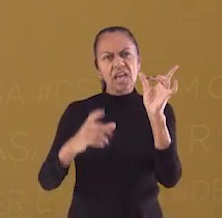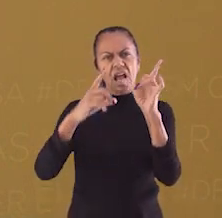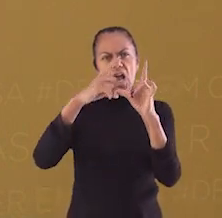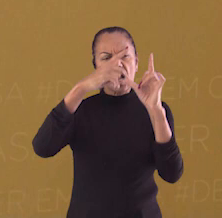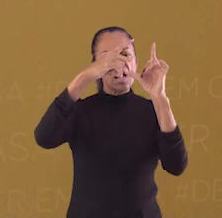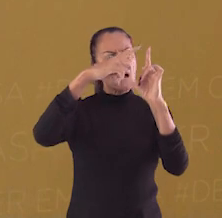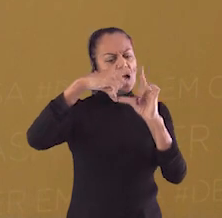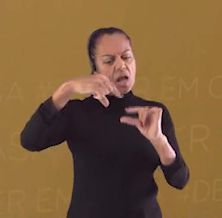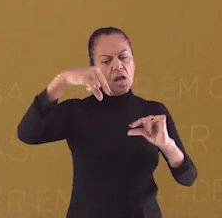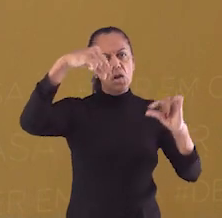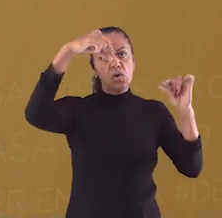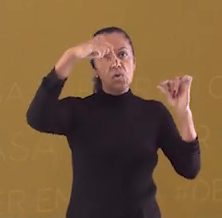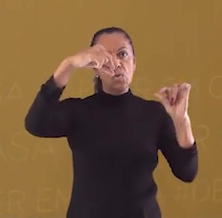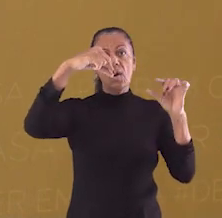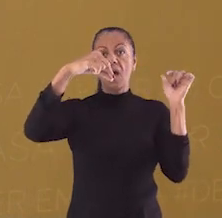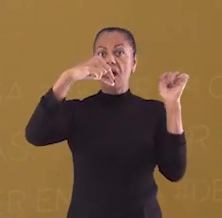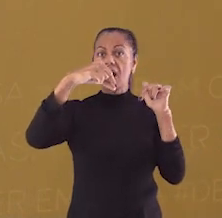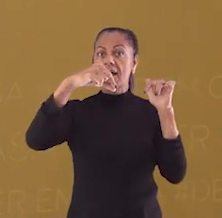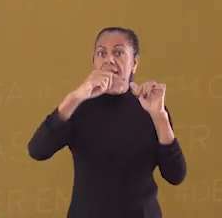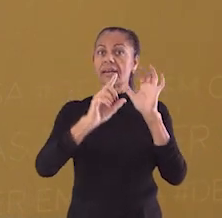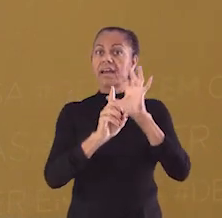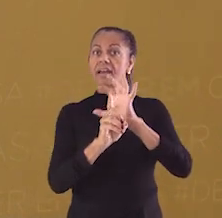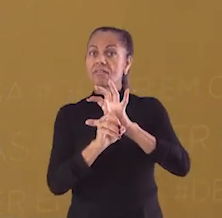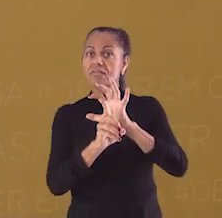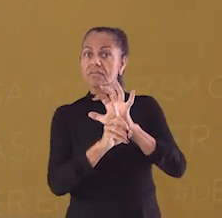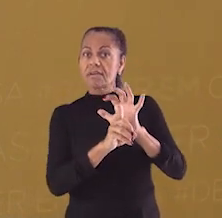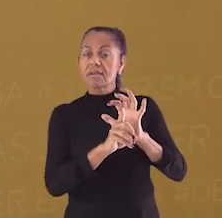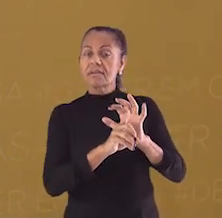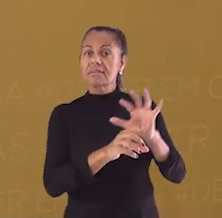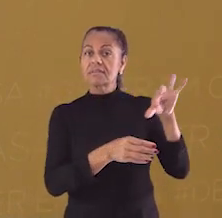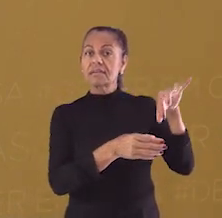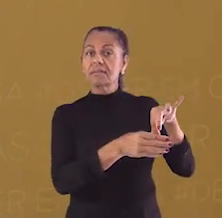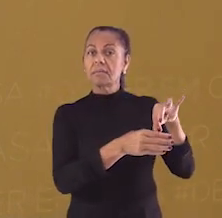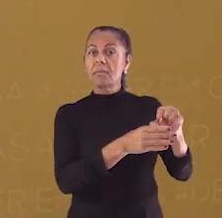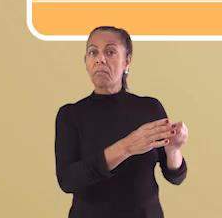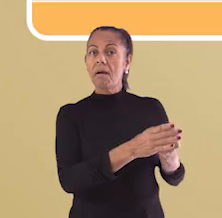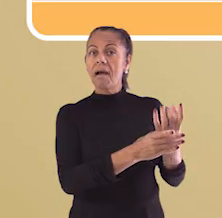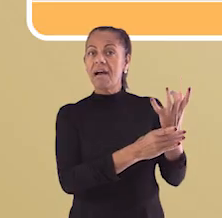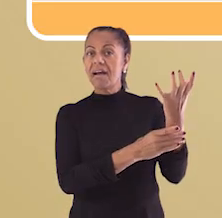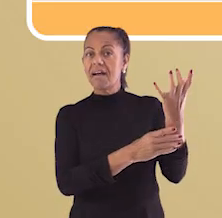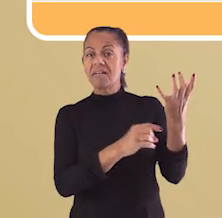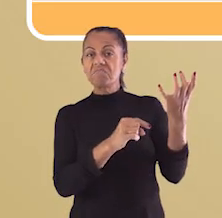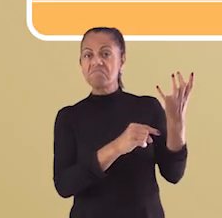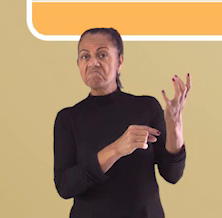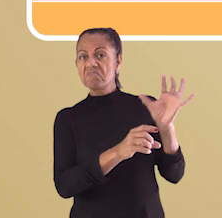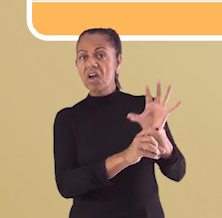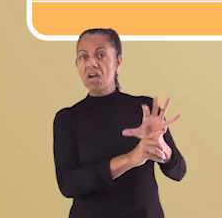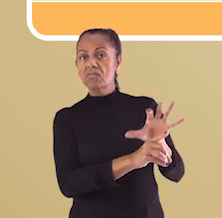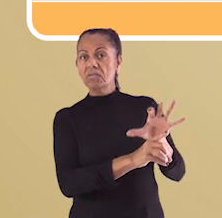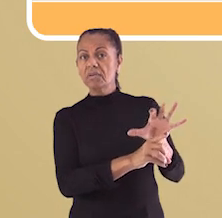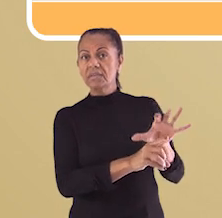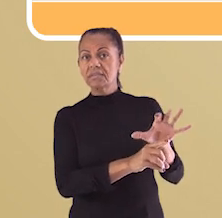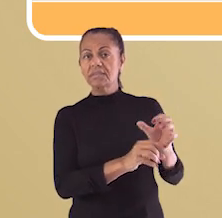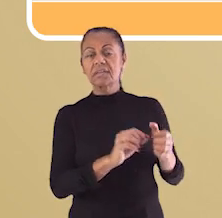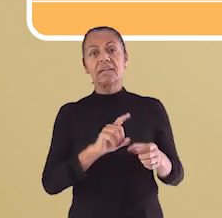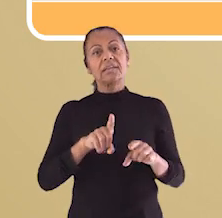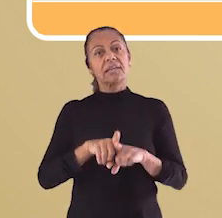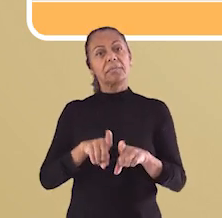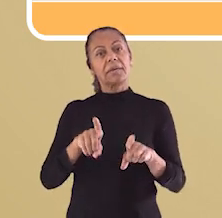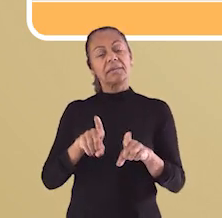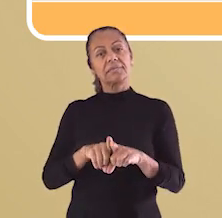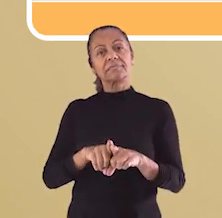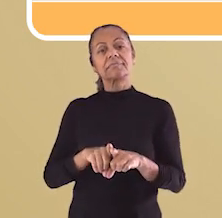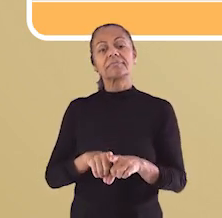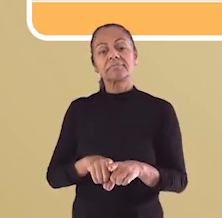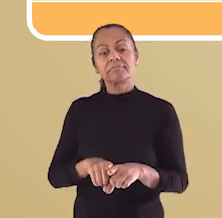Lua influencia na quantidade de seiva que percorre o caule das plantas? Bem, e além disso, a luminosidade dela, apesar